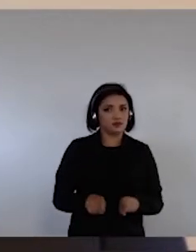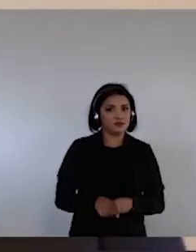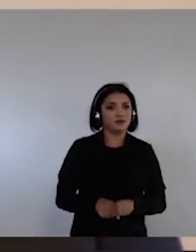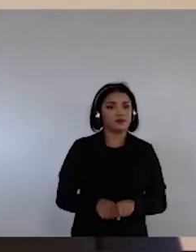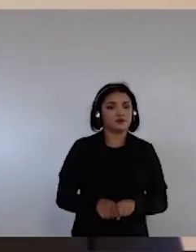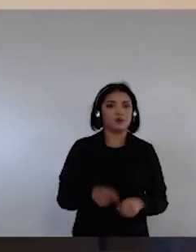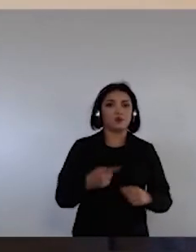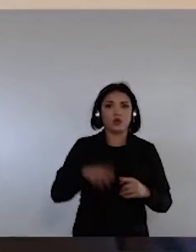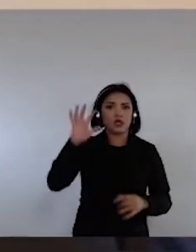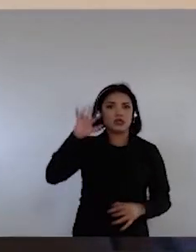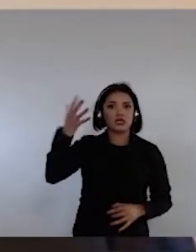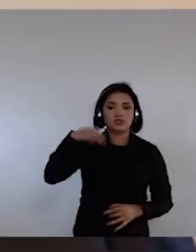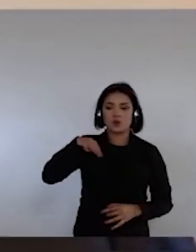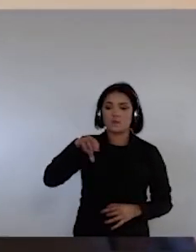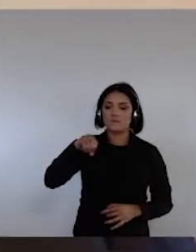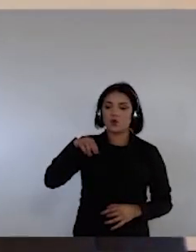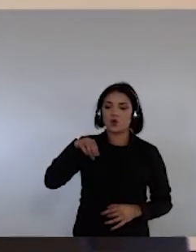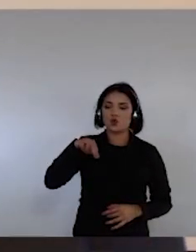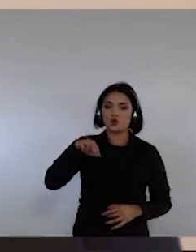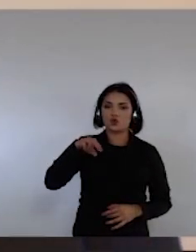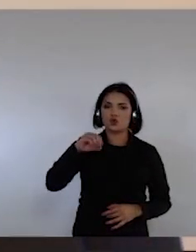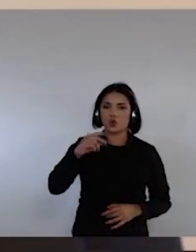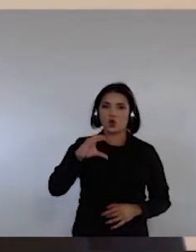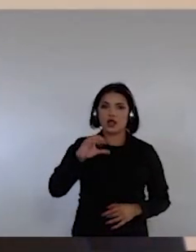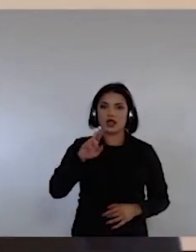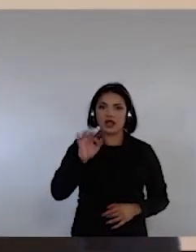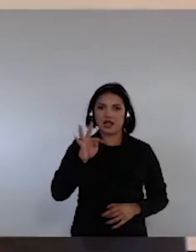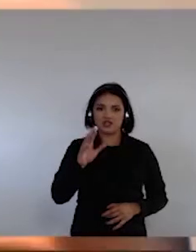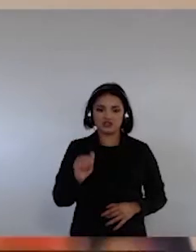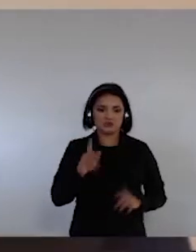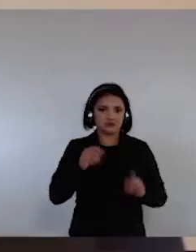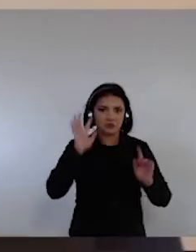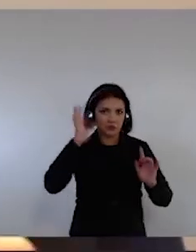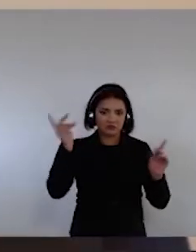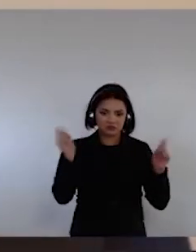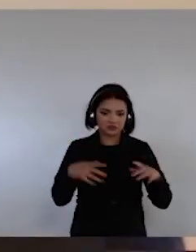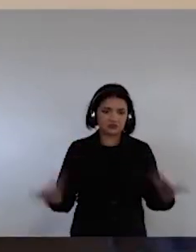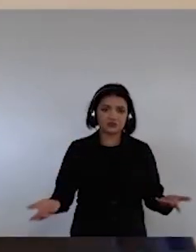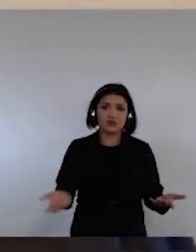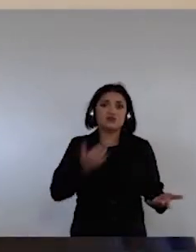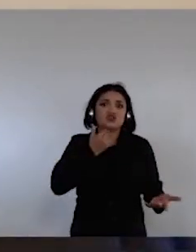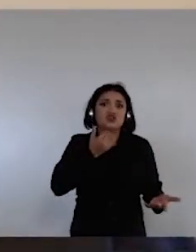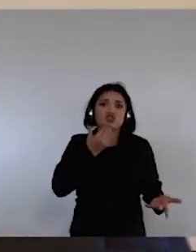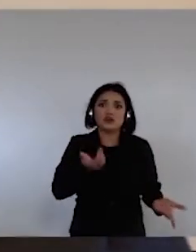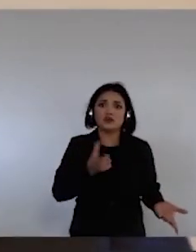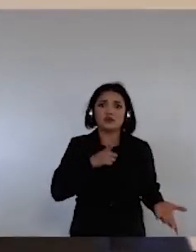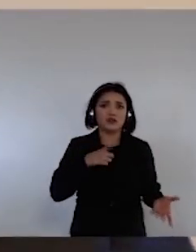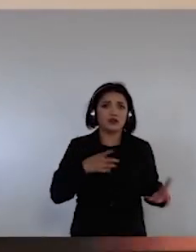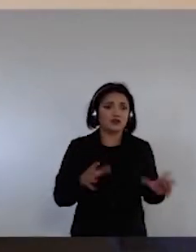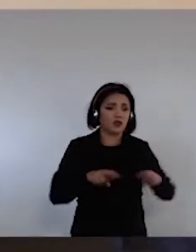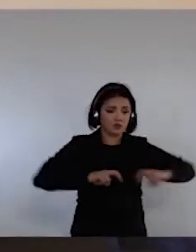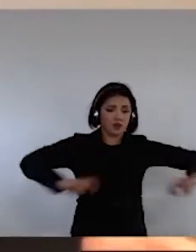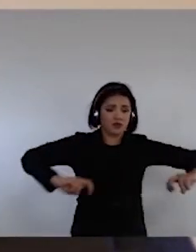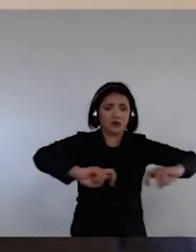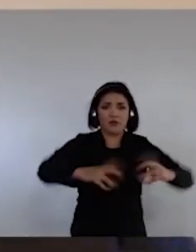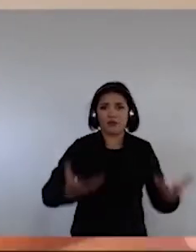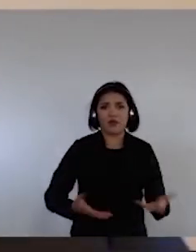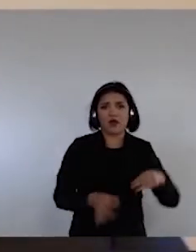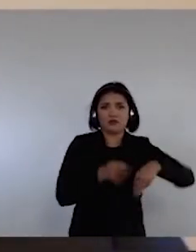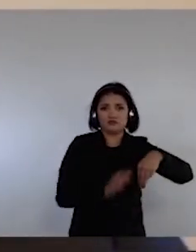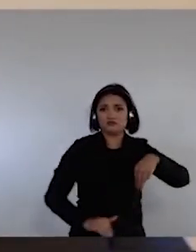de garantias individuais no processo, compondo um conjunto que se costuma chamar de devido